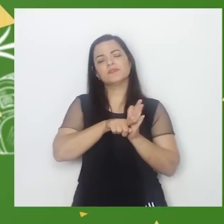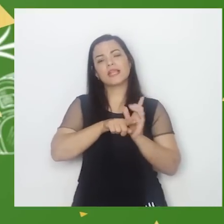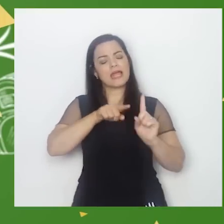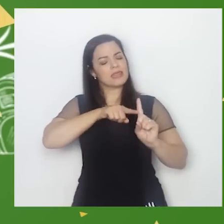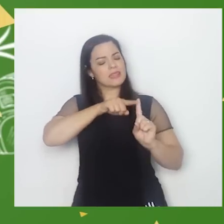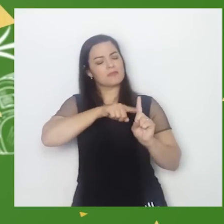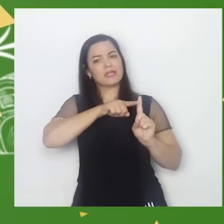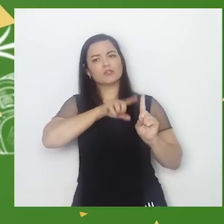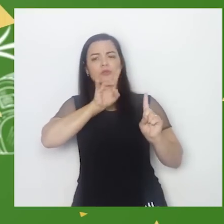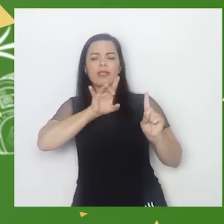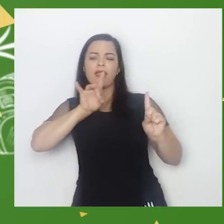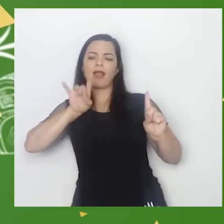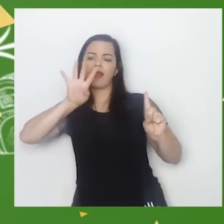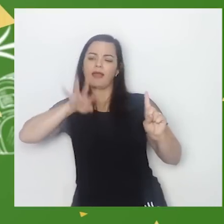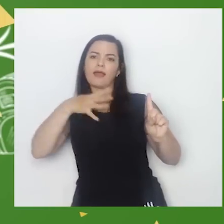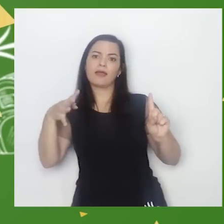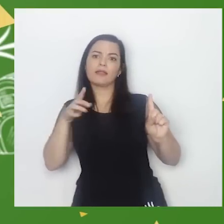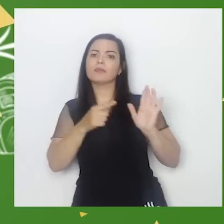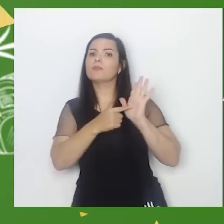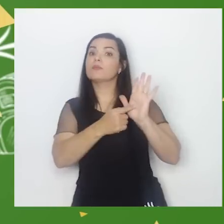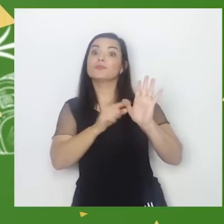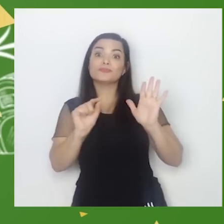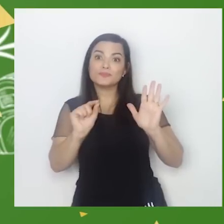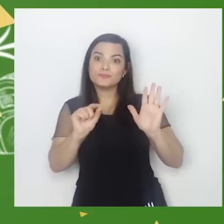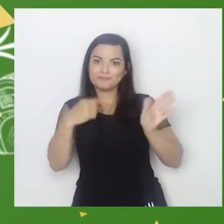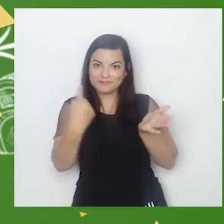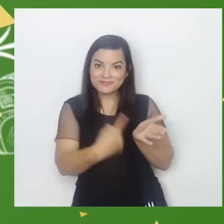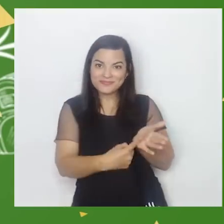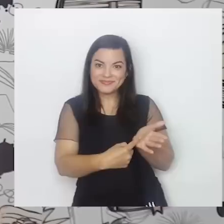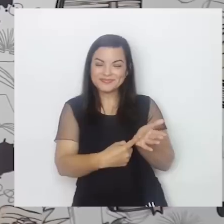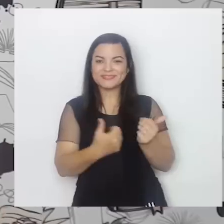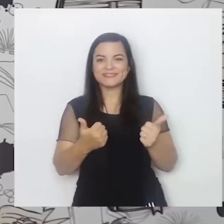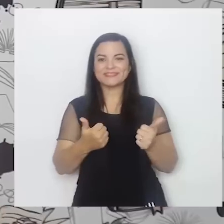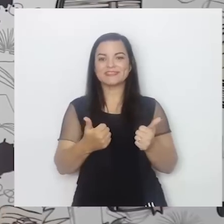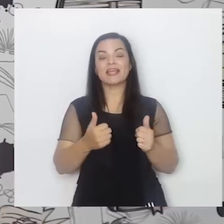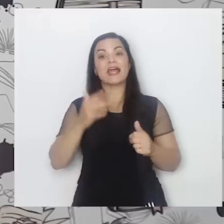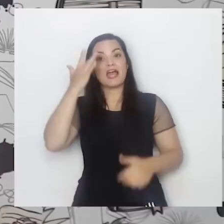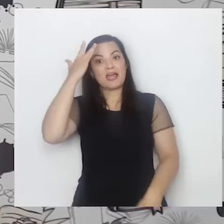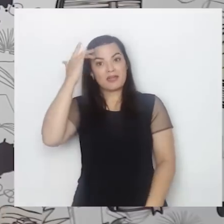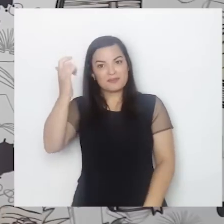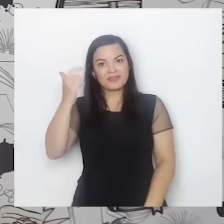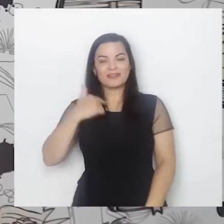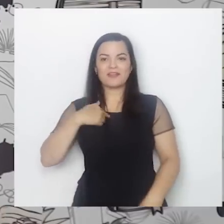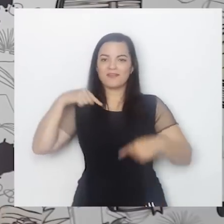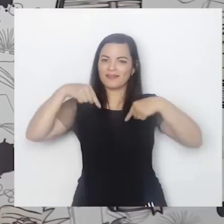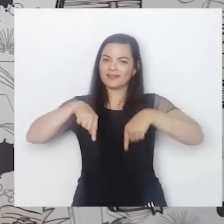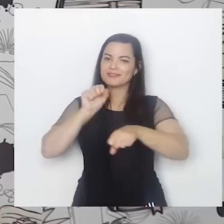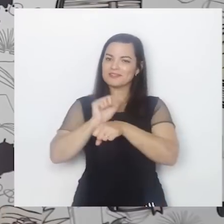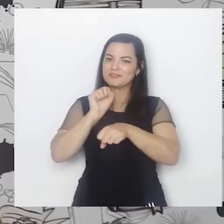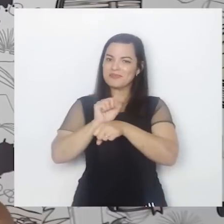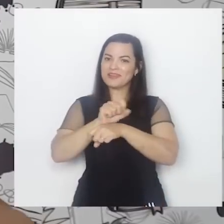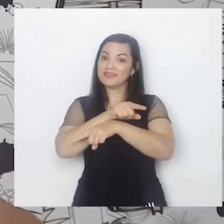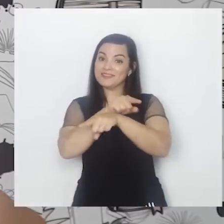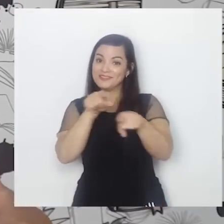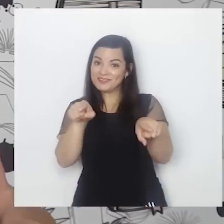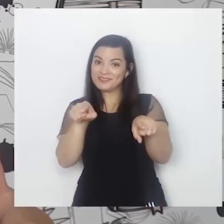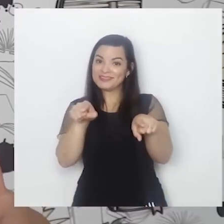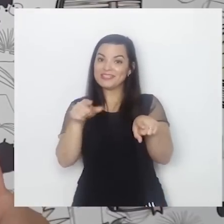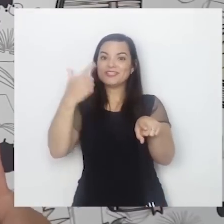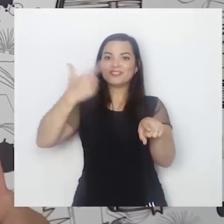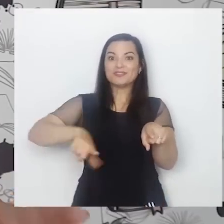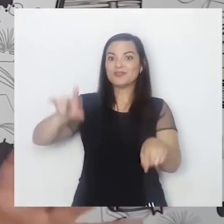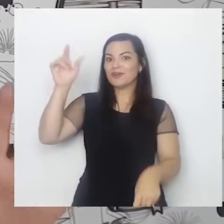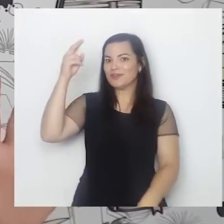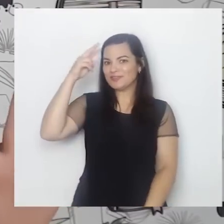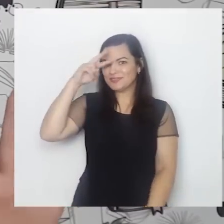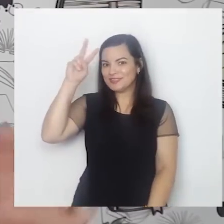elas podem indicar. Combinado? Então tá bom. Amanhã eu espero aqui para mais